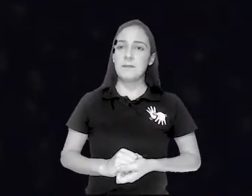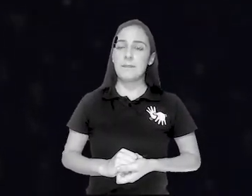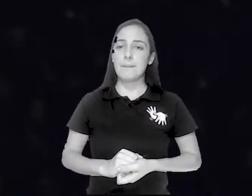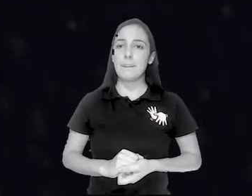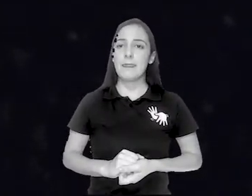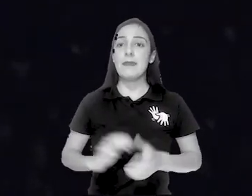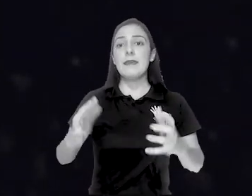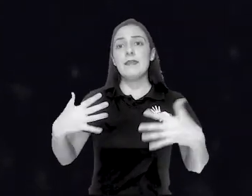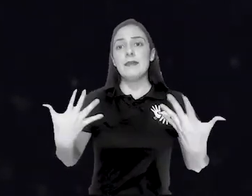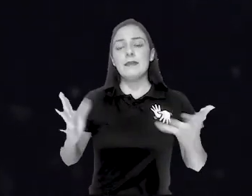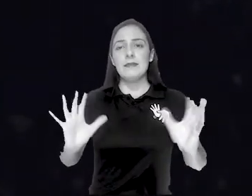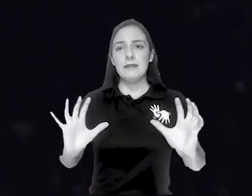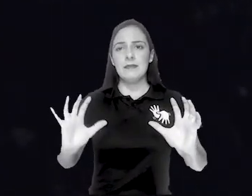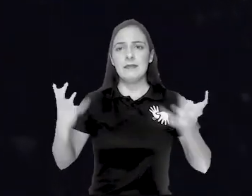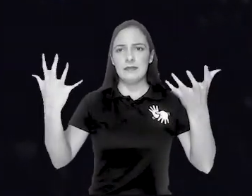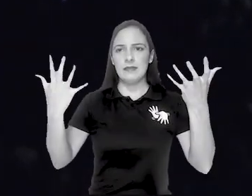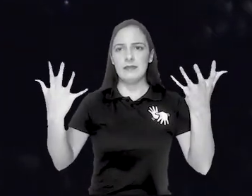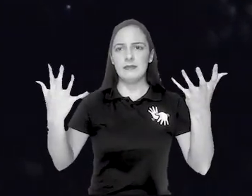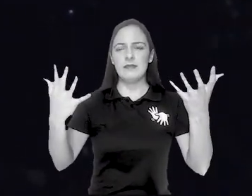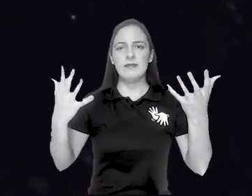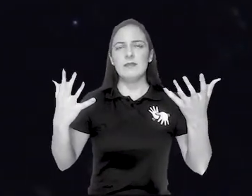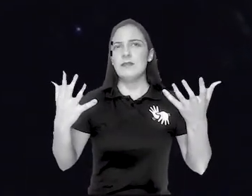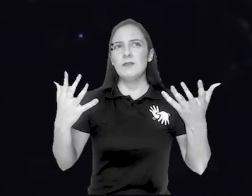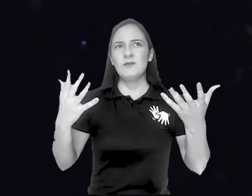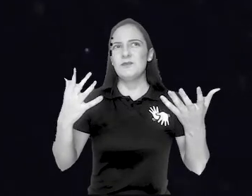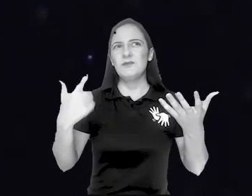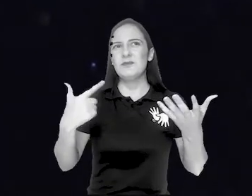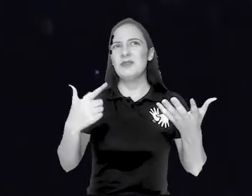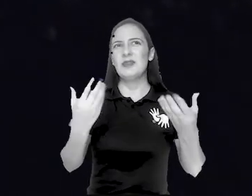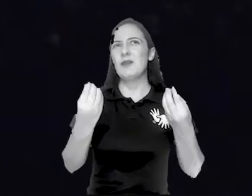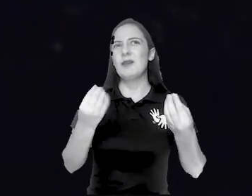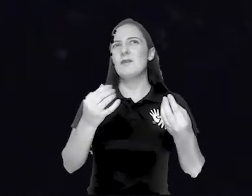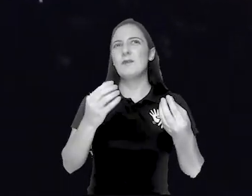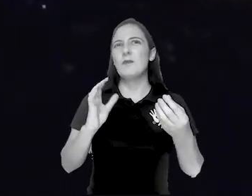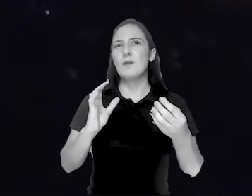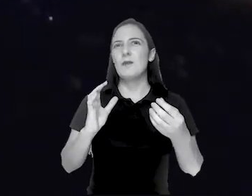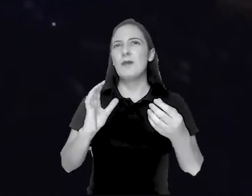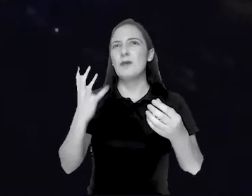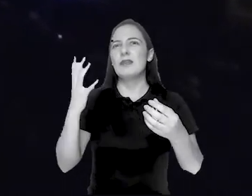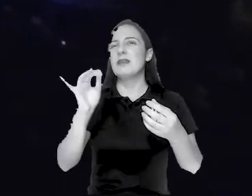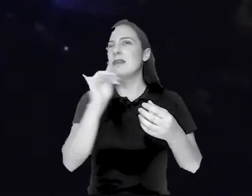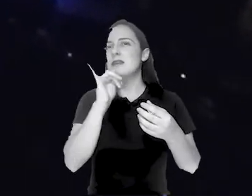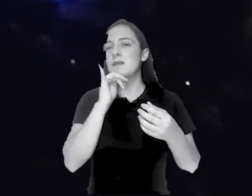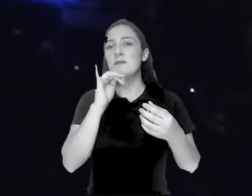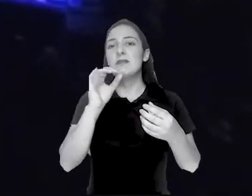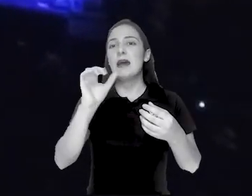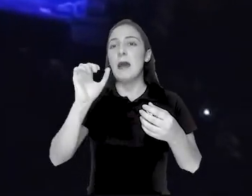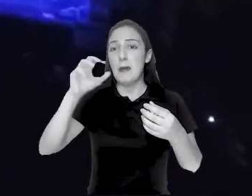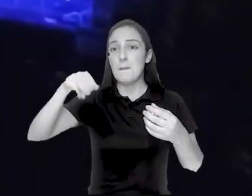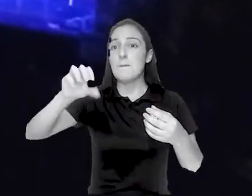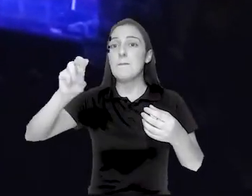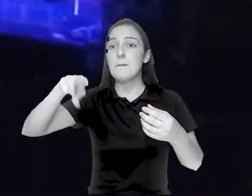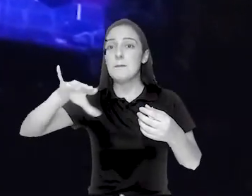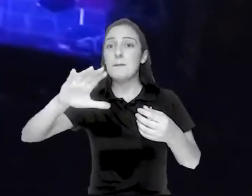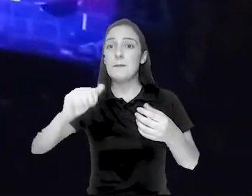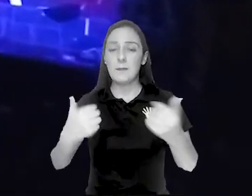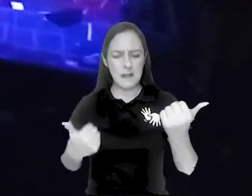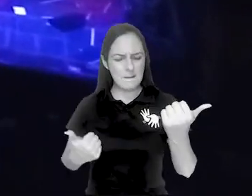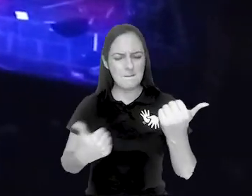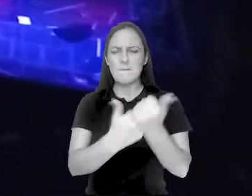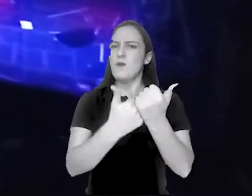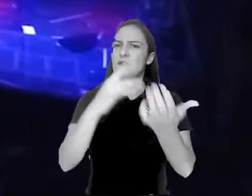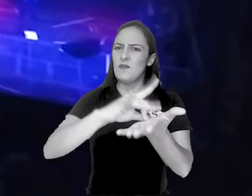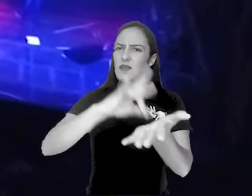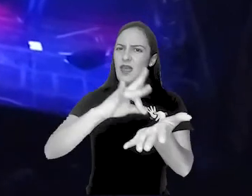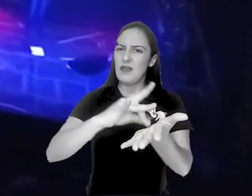Esse festival não estaria acontecendo sem o apoio da Mônica Botelho, presidente da Fundação Ormeu Junqueira